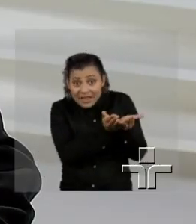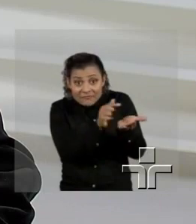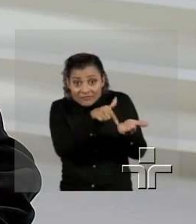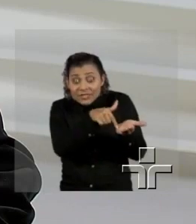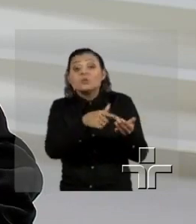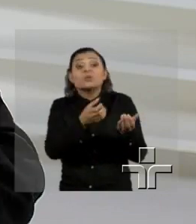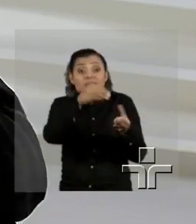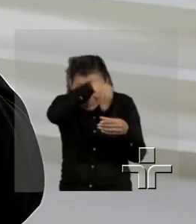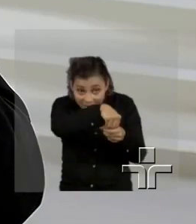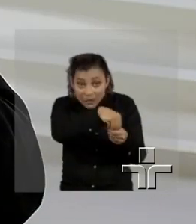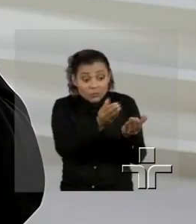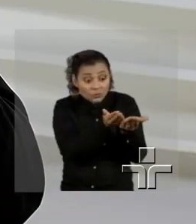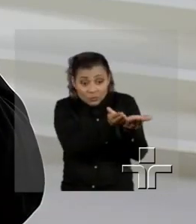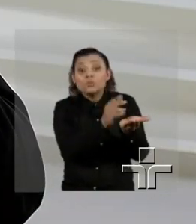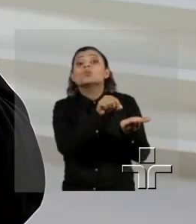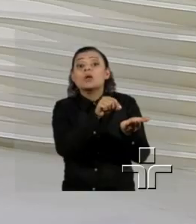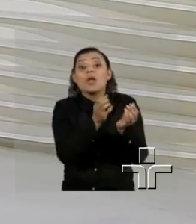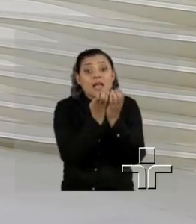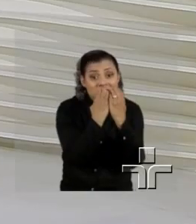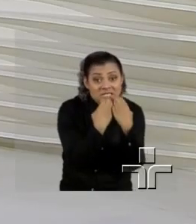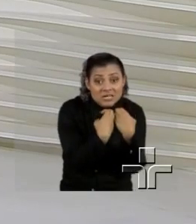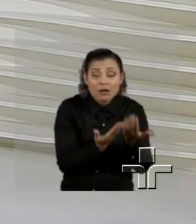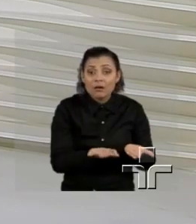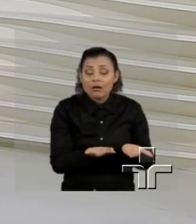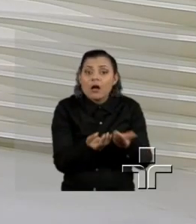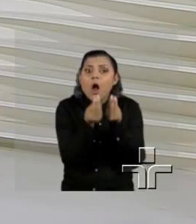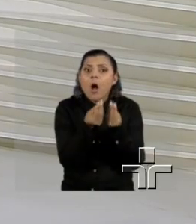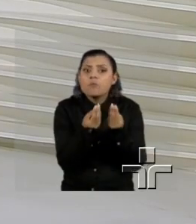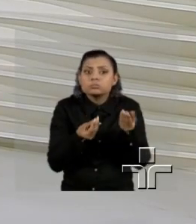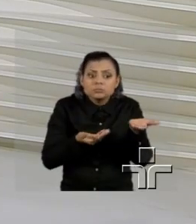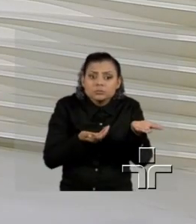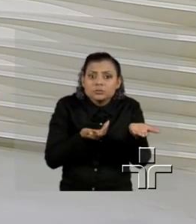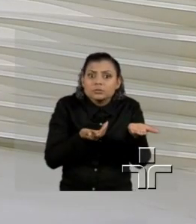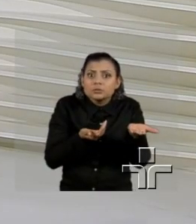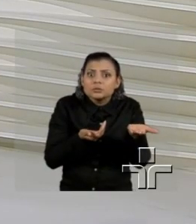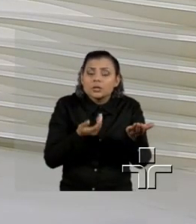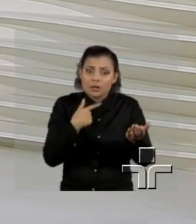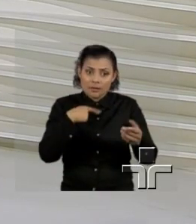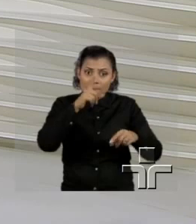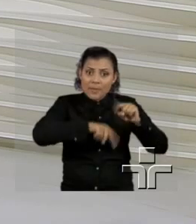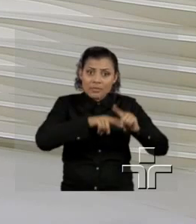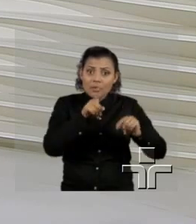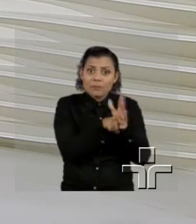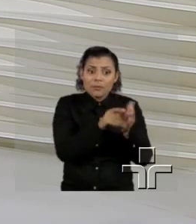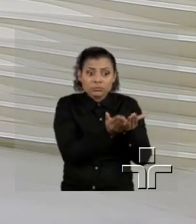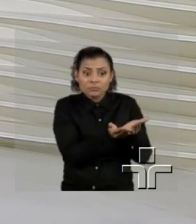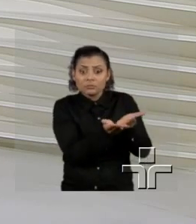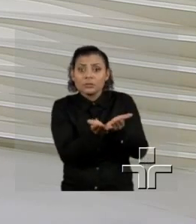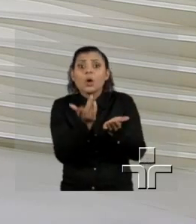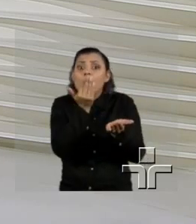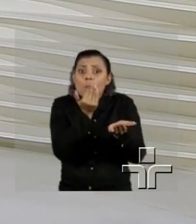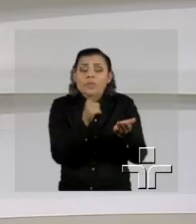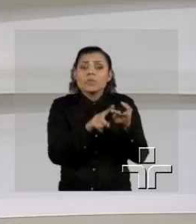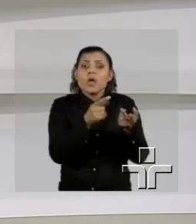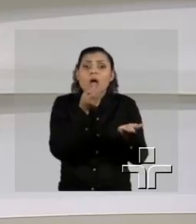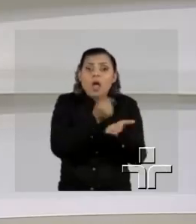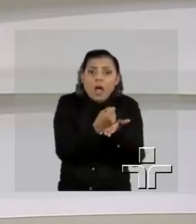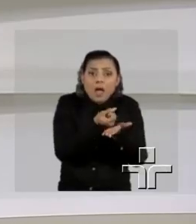aqui, o farsante lá mandou para a imprensa, né? Aí eu falei, olha, vocês querem publicar, vocês publiquem, é da vida de